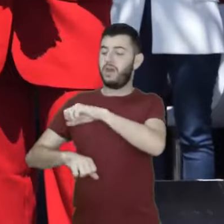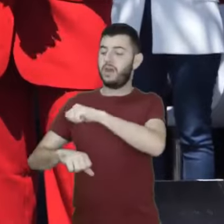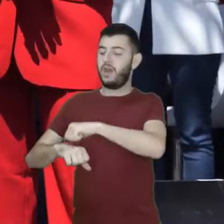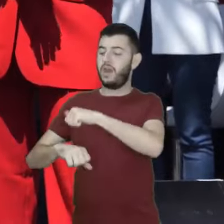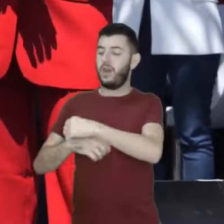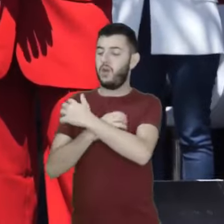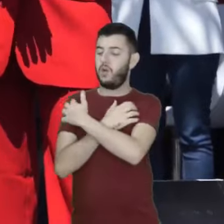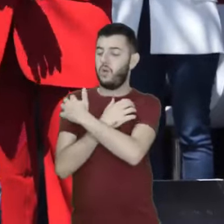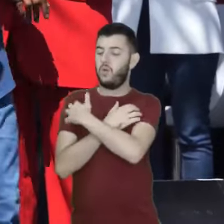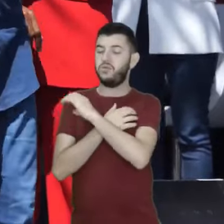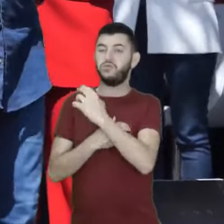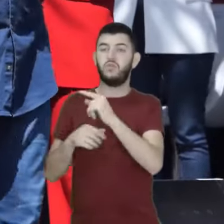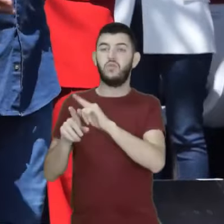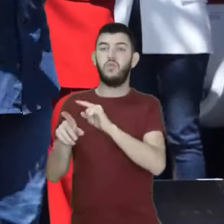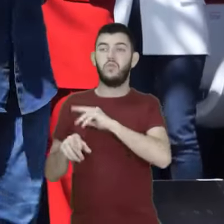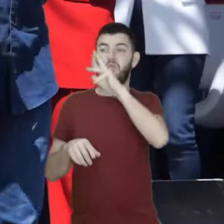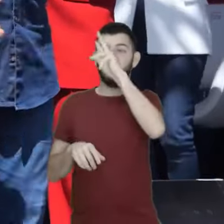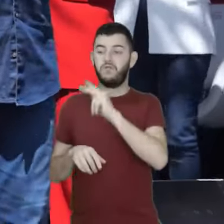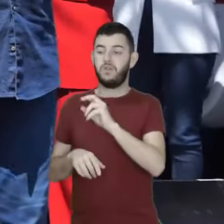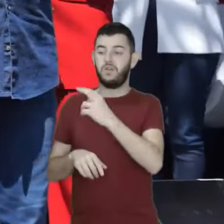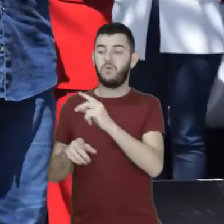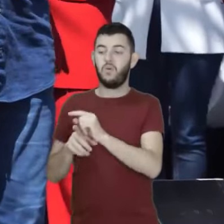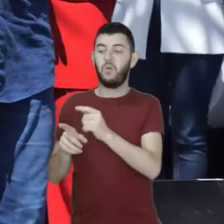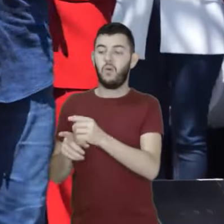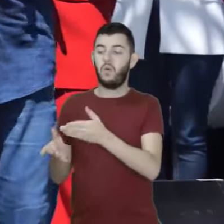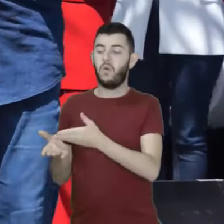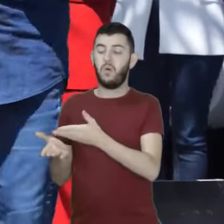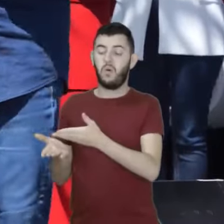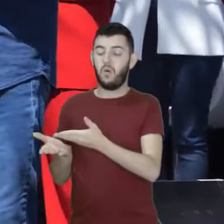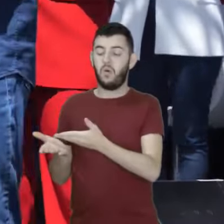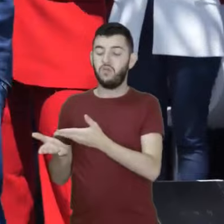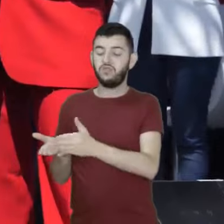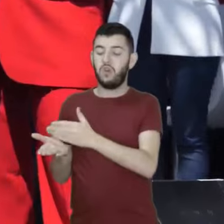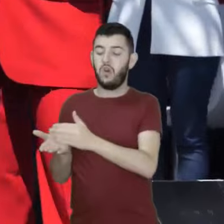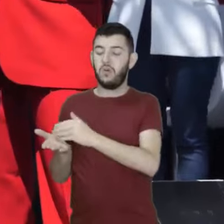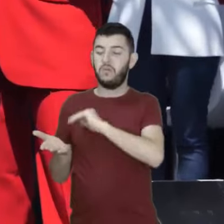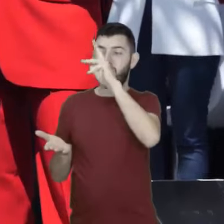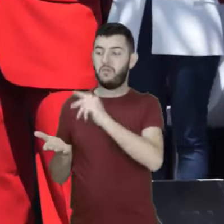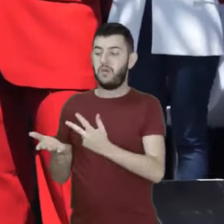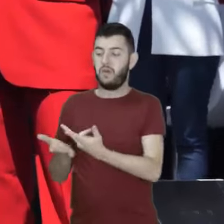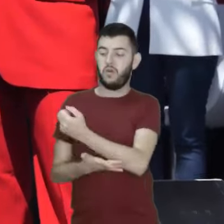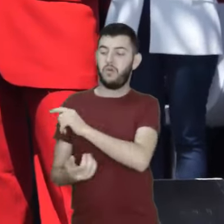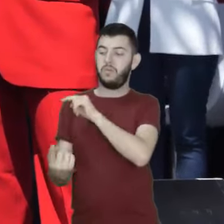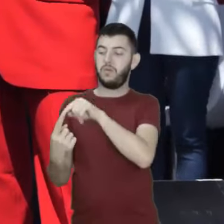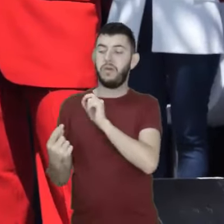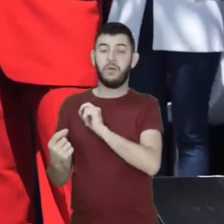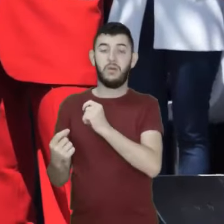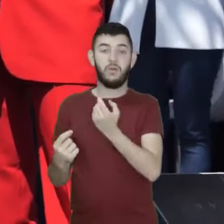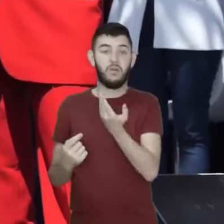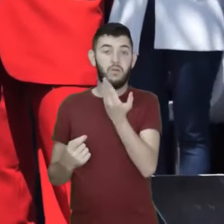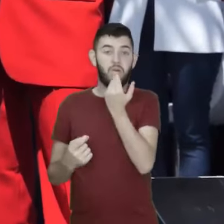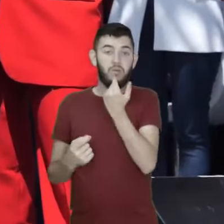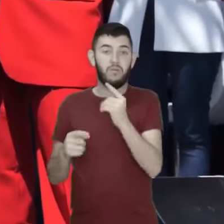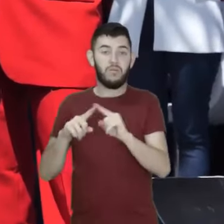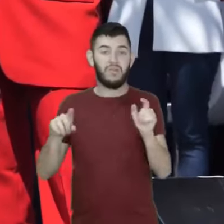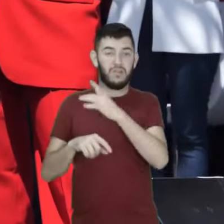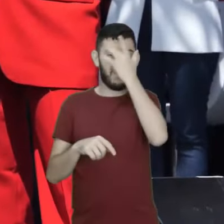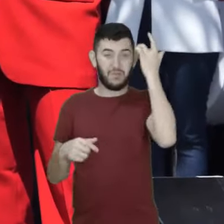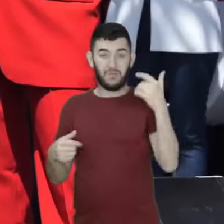pé, porque não consegue comprar uma sobrecoxa. E as pessoas que têm fome têm vergonha de dizer que estão com